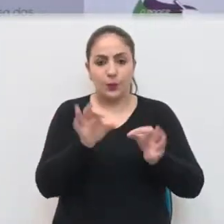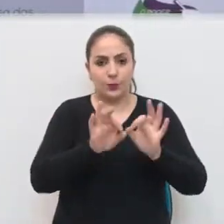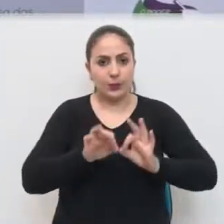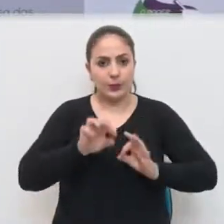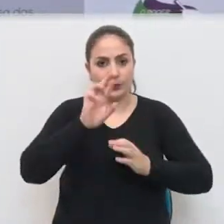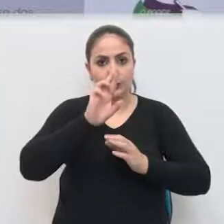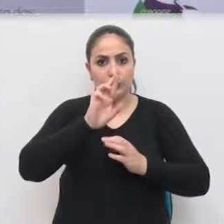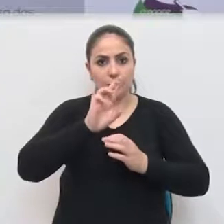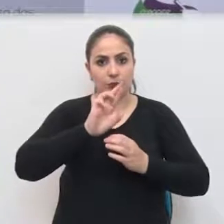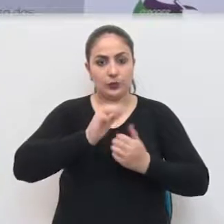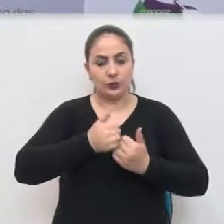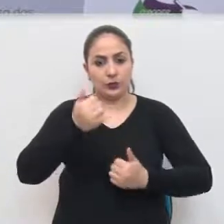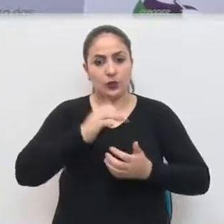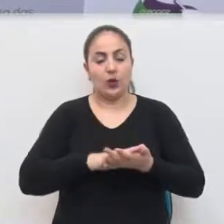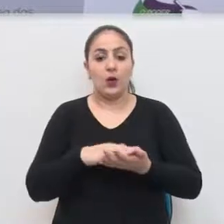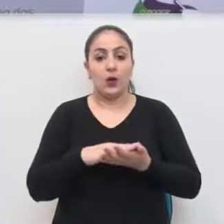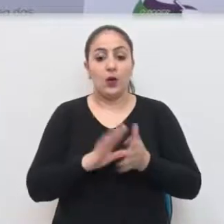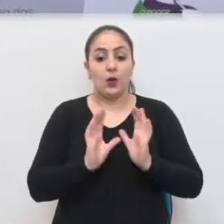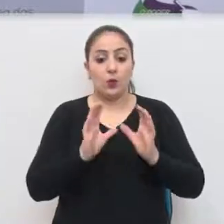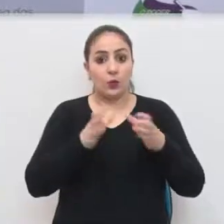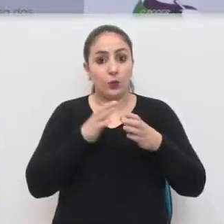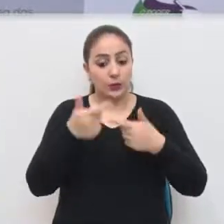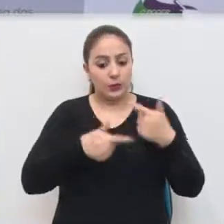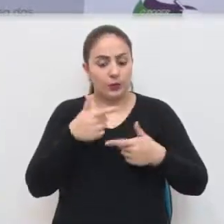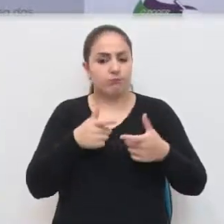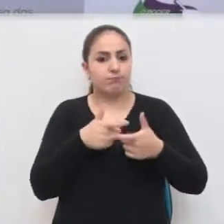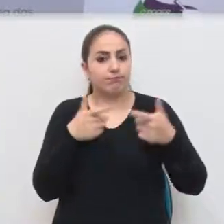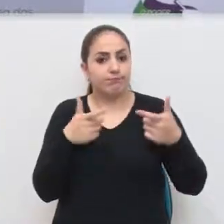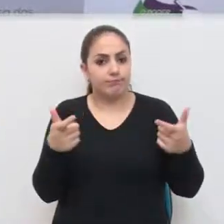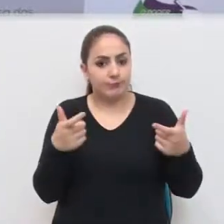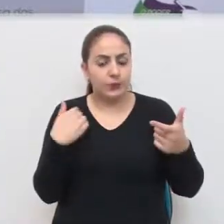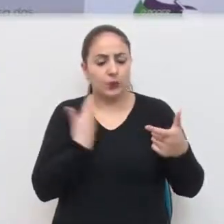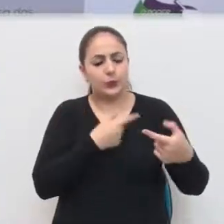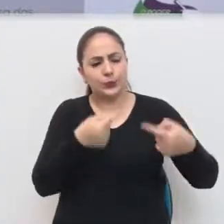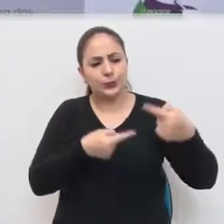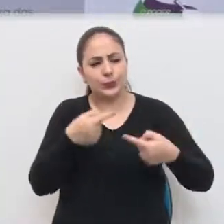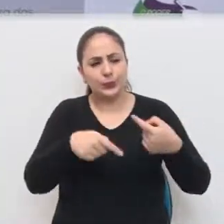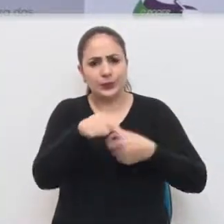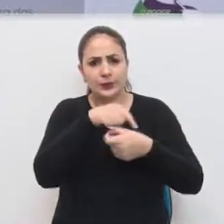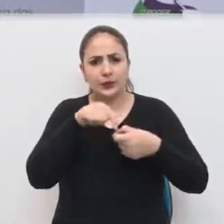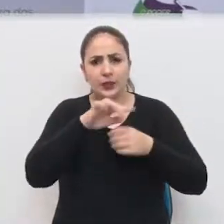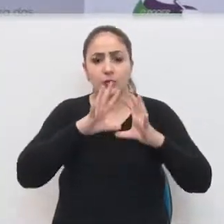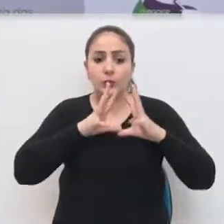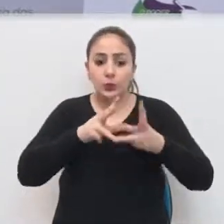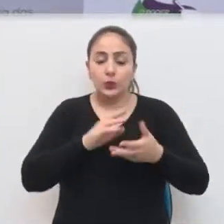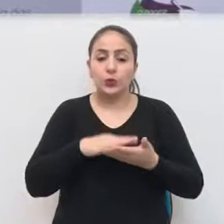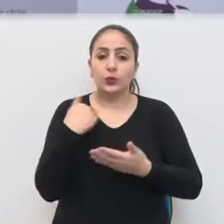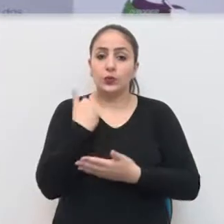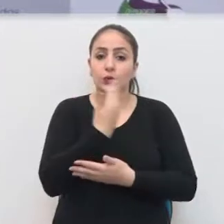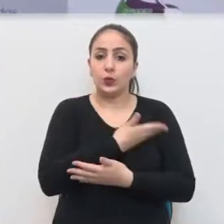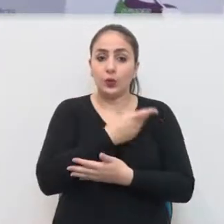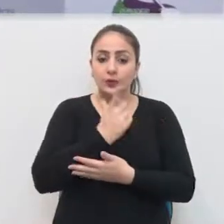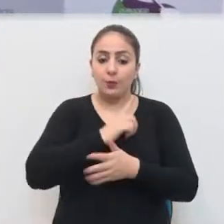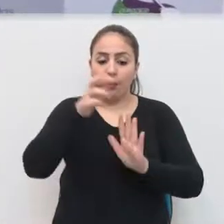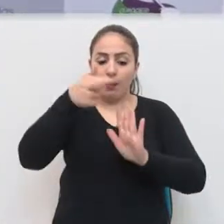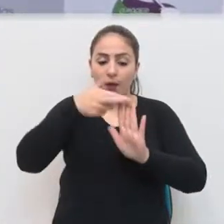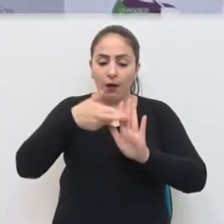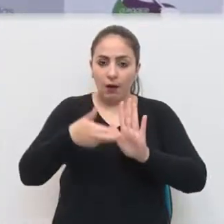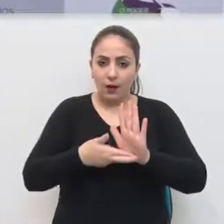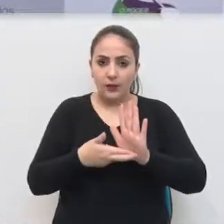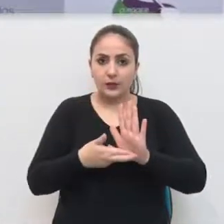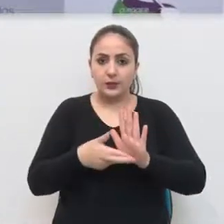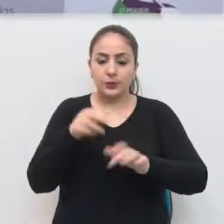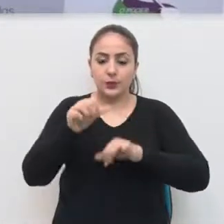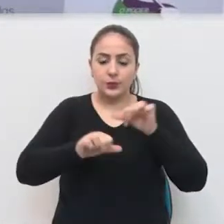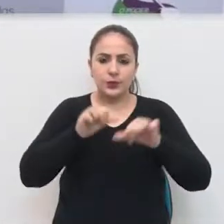é um grupo de trabalho grande, que vai debater a cidade como um todo, mas via de passo nós temos, via de regra,